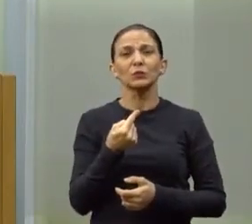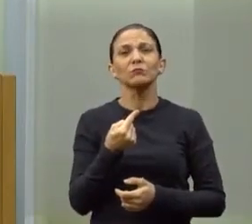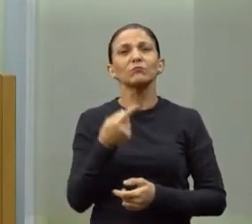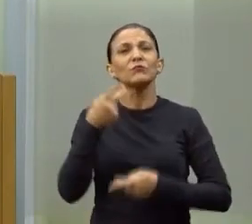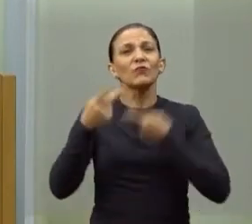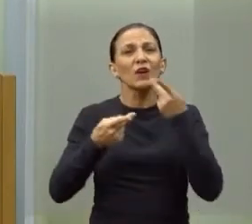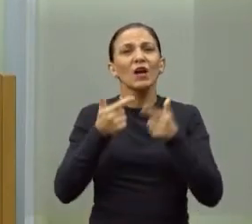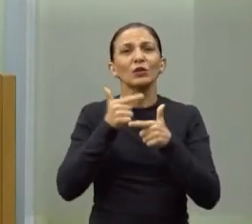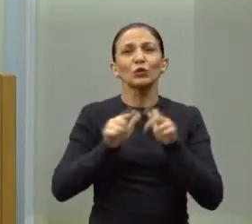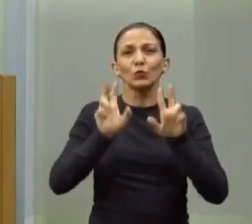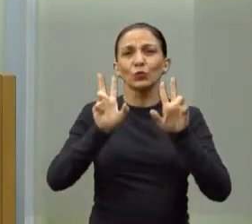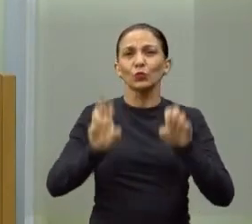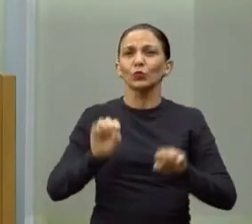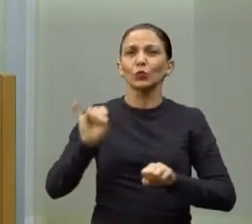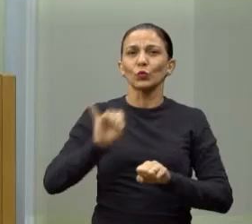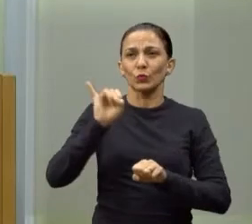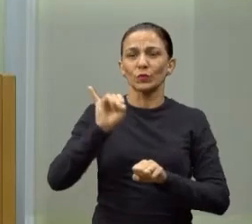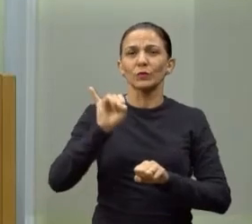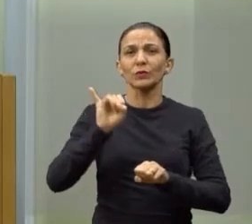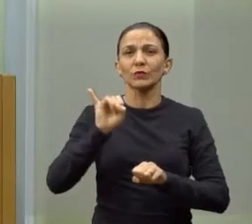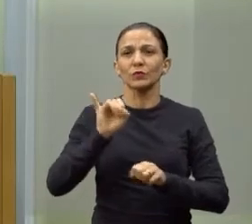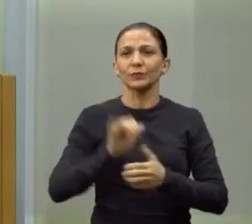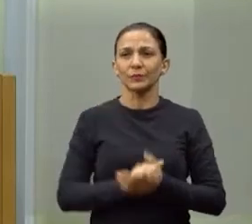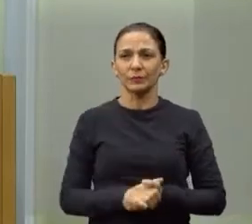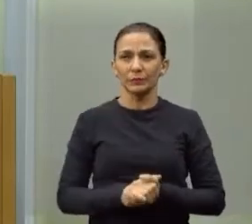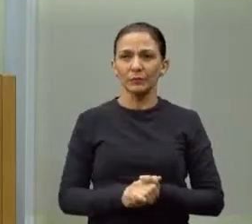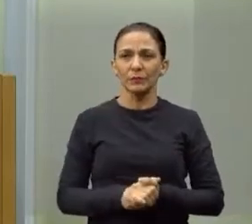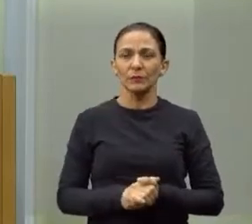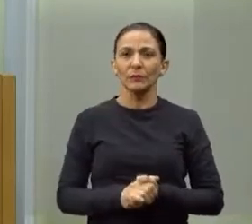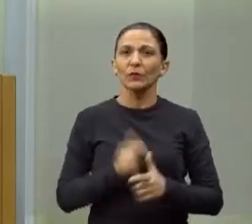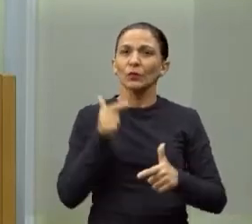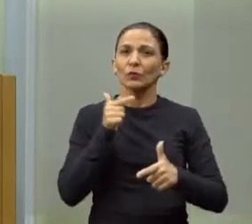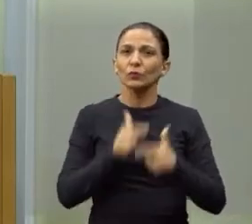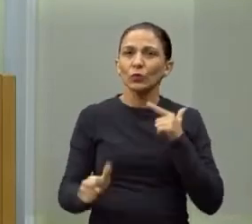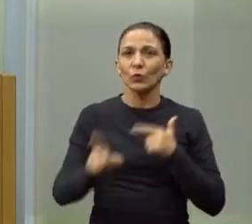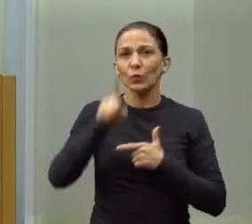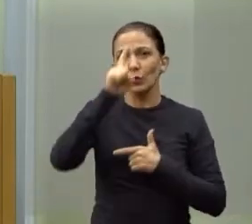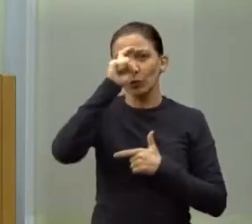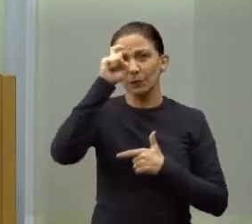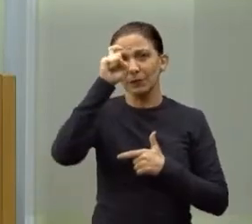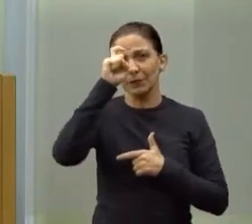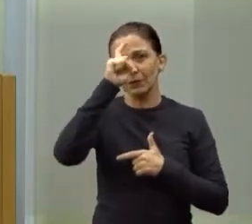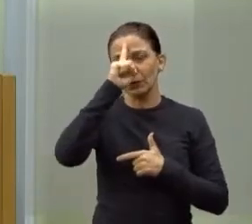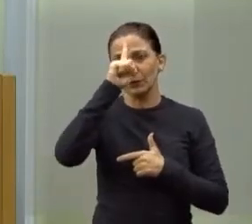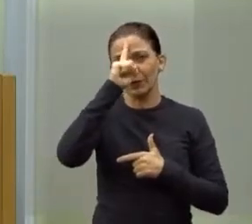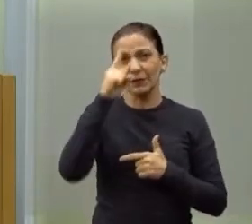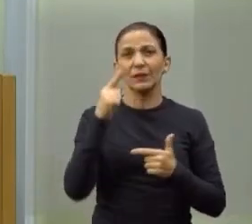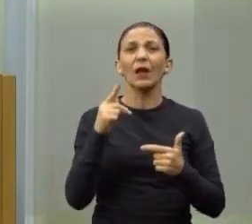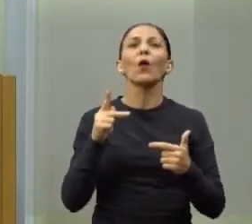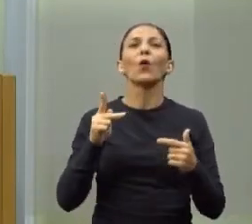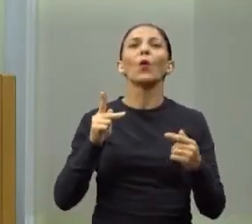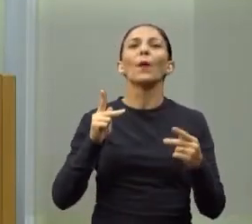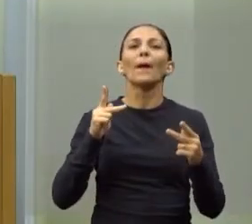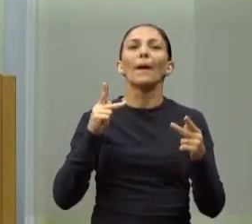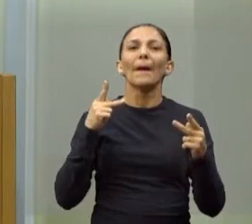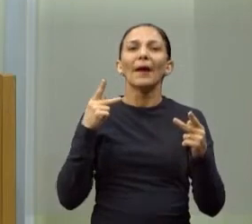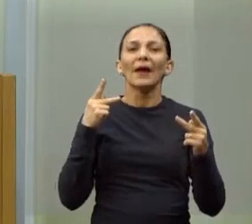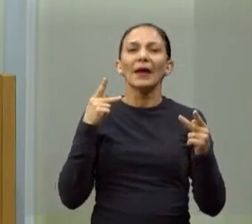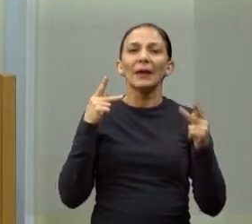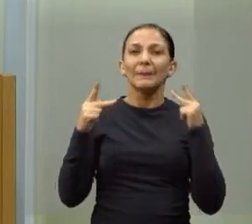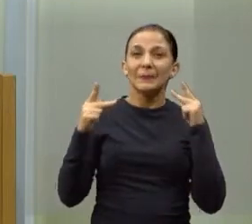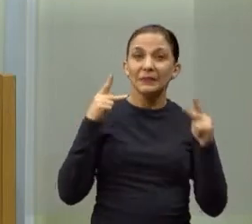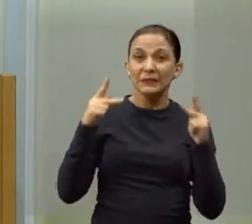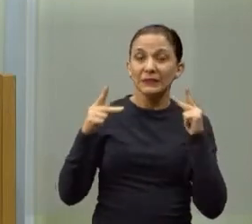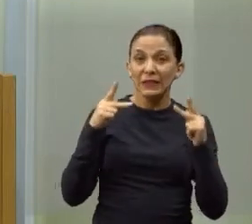importante para Araraquara. Estou terminando, viu, presidente? Relacionado ao Hospital Caibar Chute, onde estamos trabalhando para